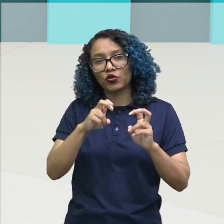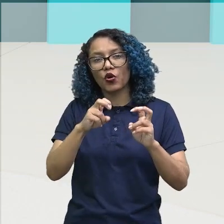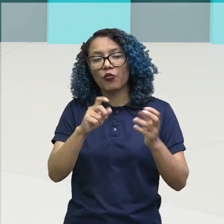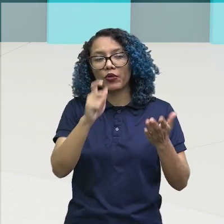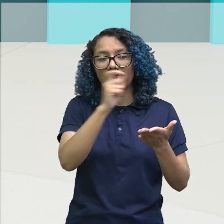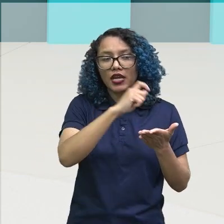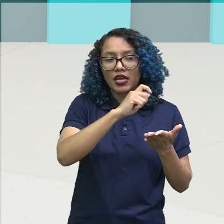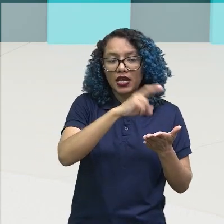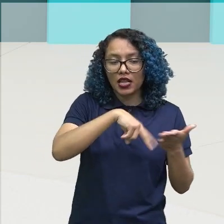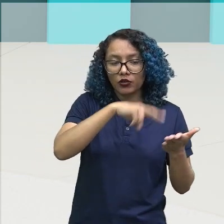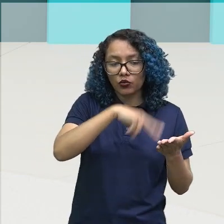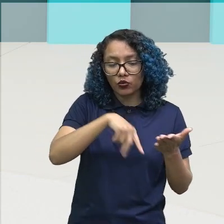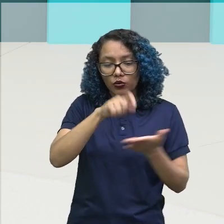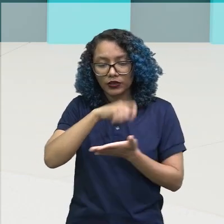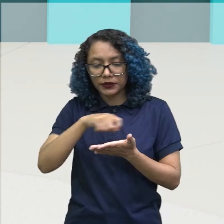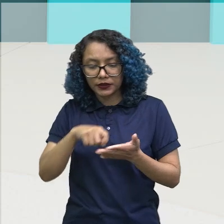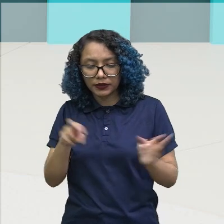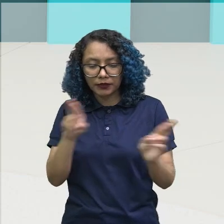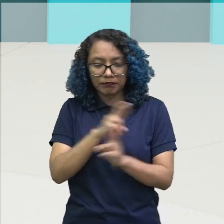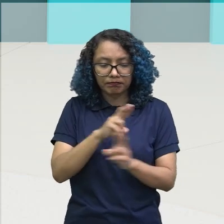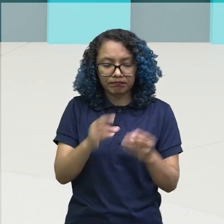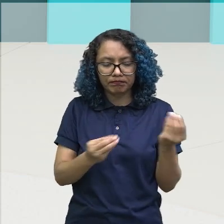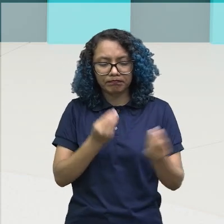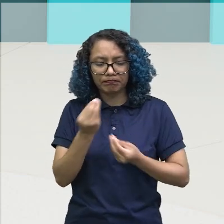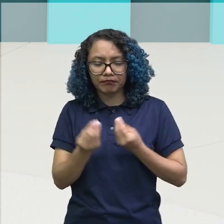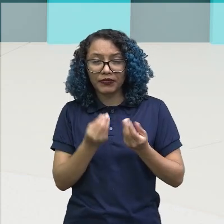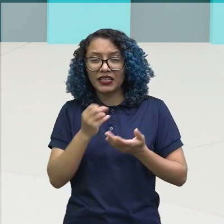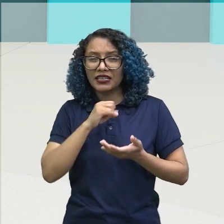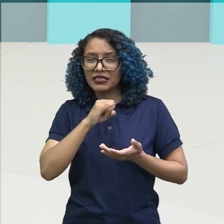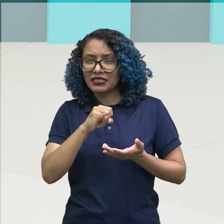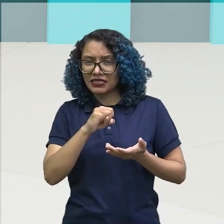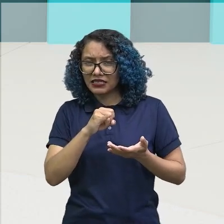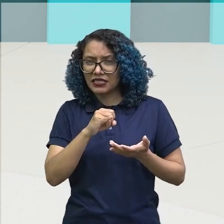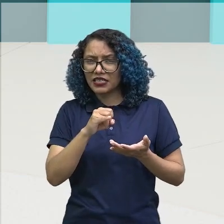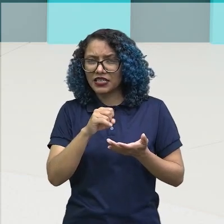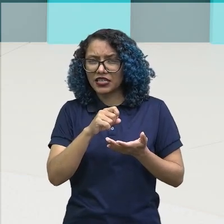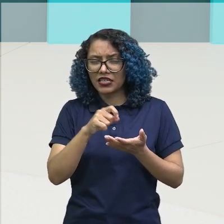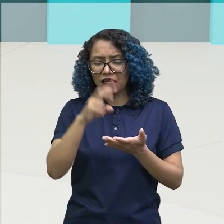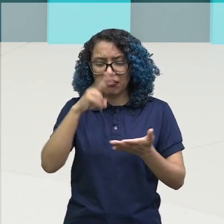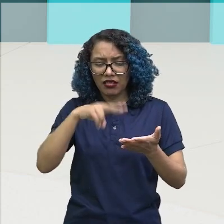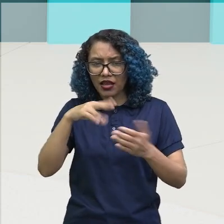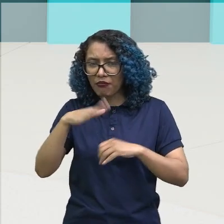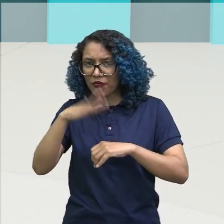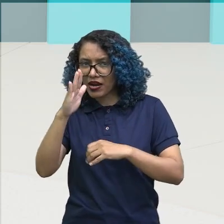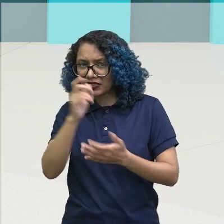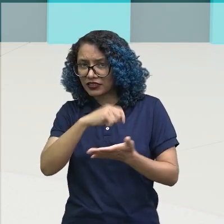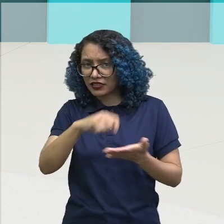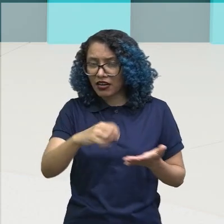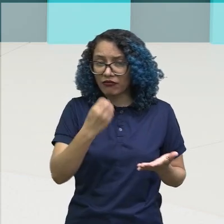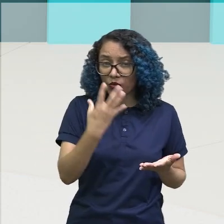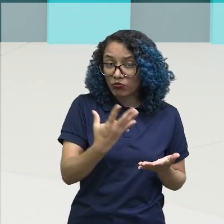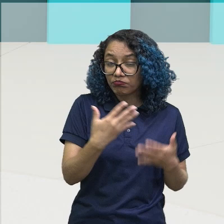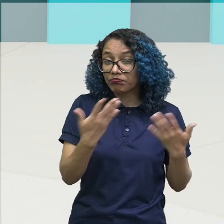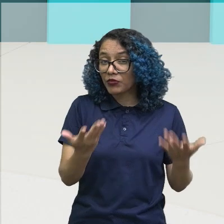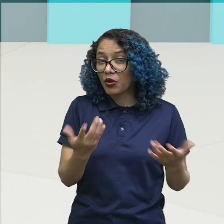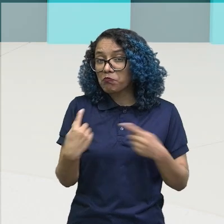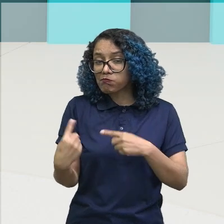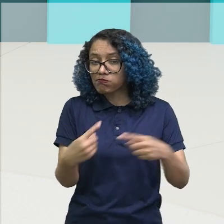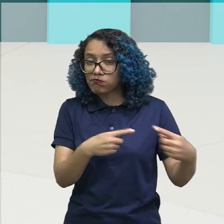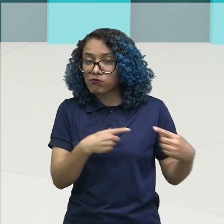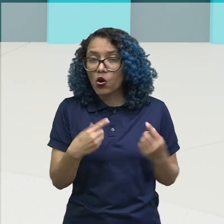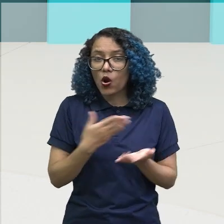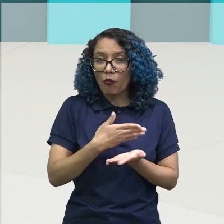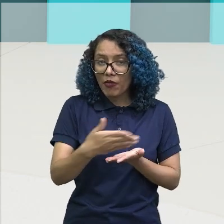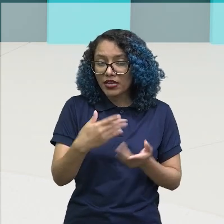entre leitura e escrita. Necessariamente, quem lê muito, escreve muito bem? Então, observem que nós vamos ter uma discussão